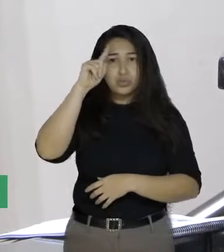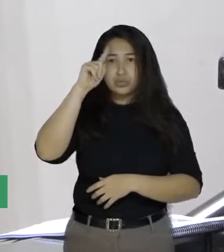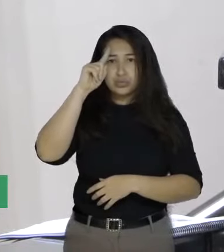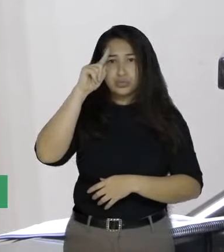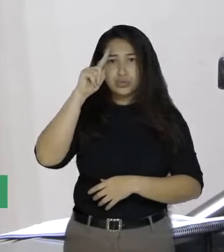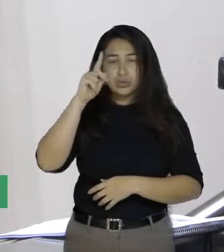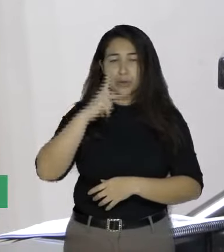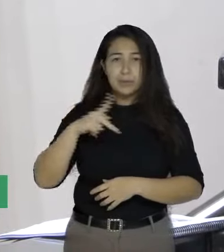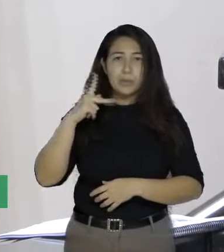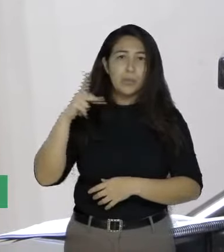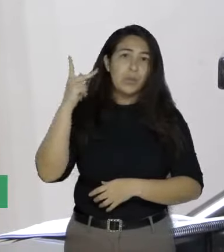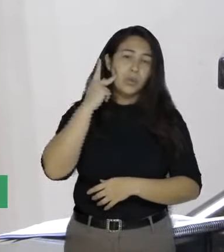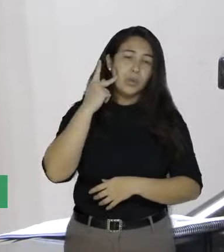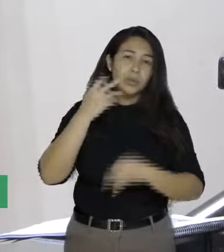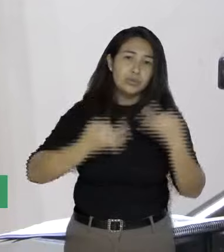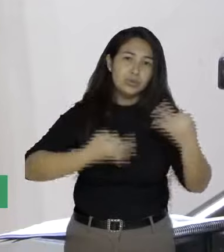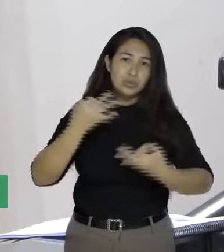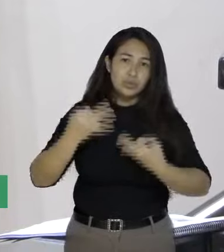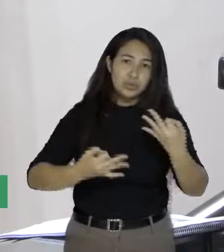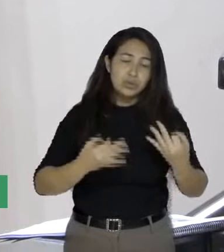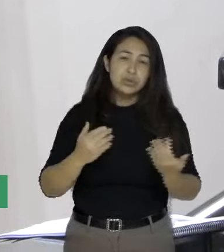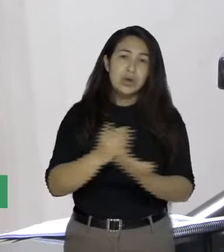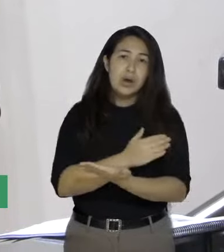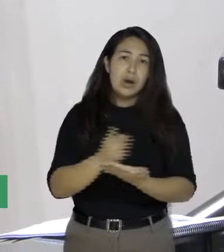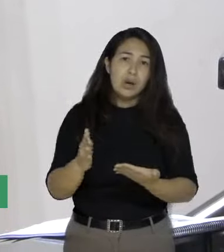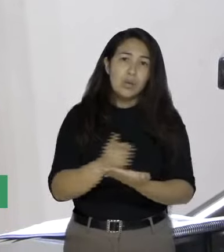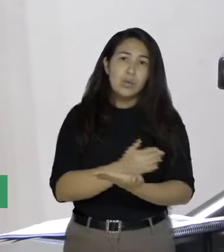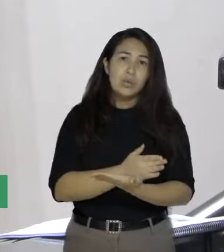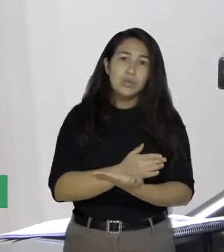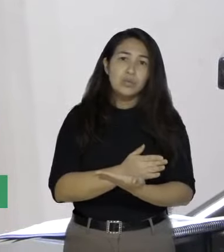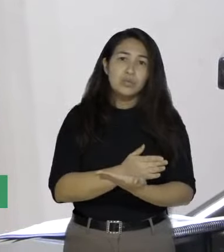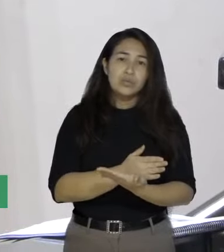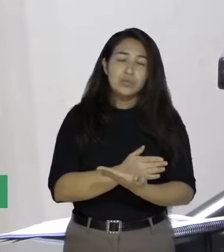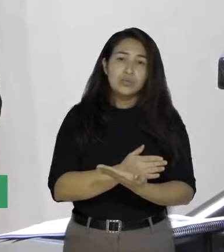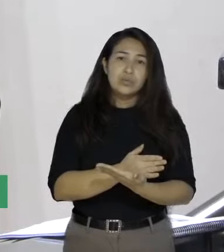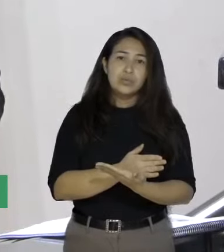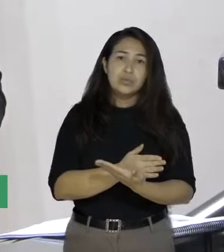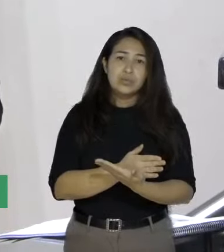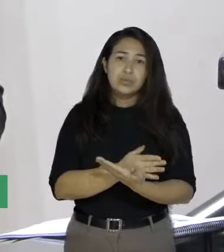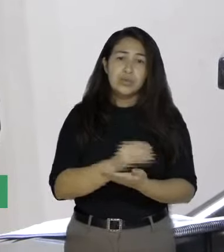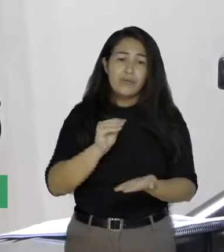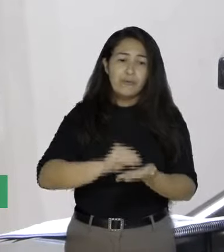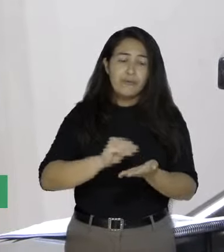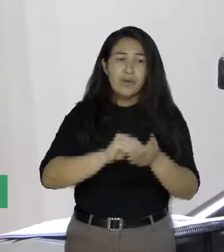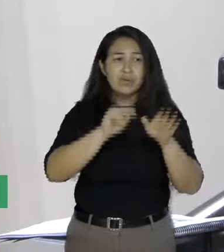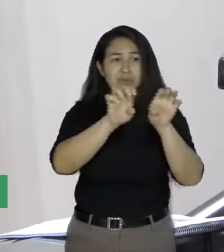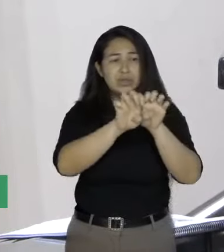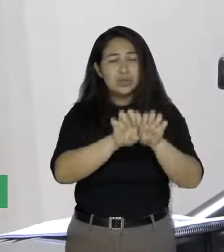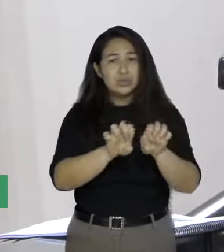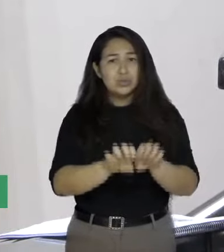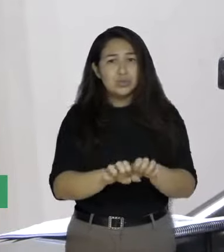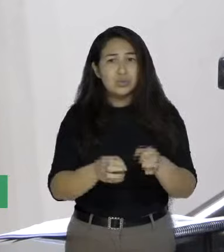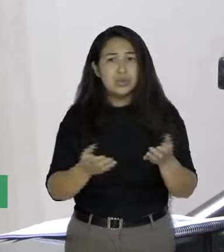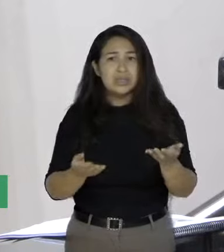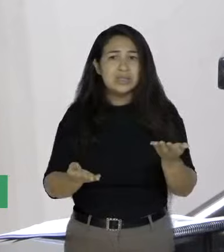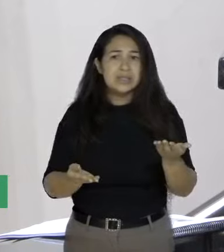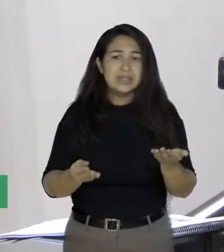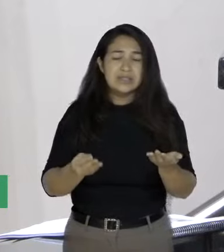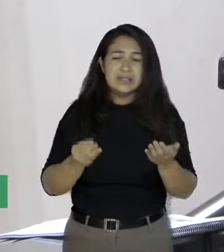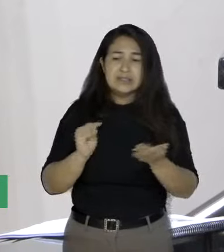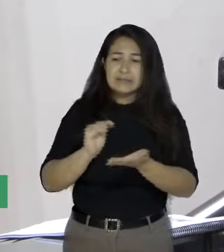com recursos escassos estruturas Deputado Marquito que